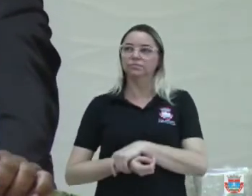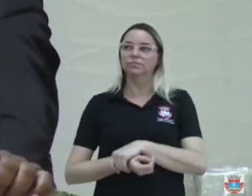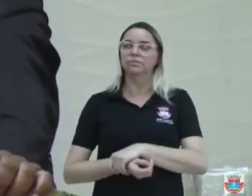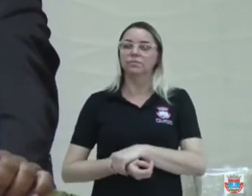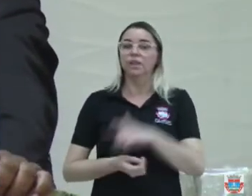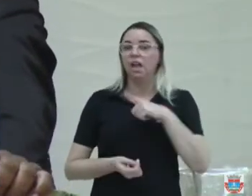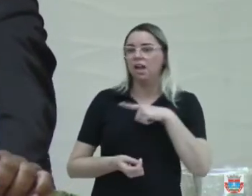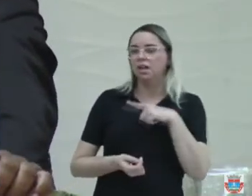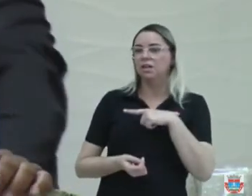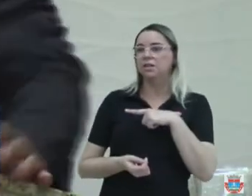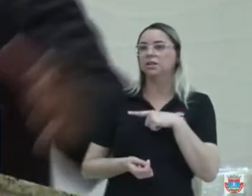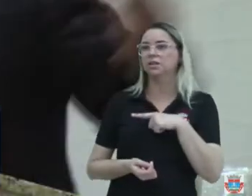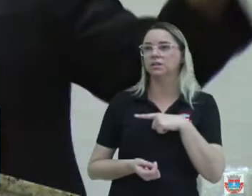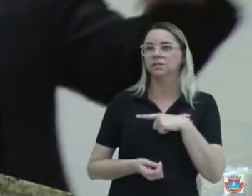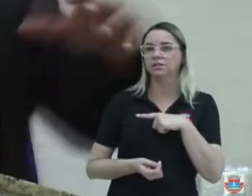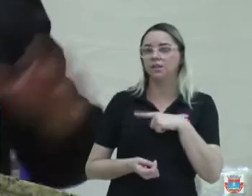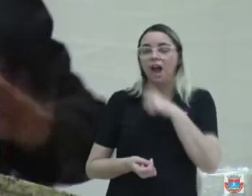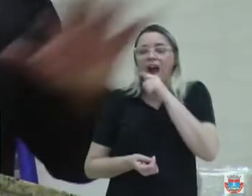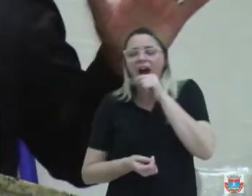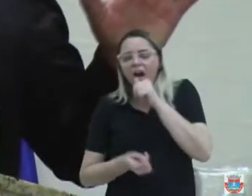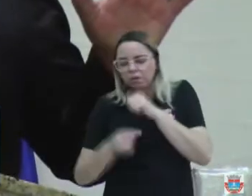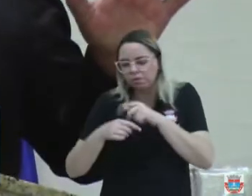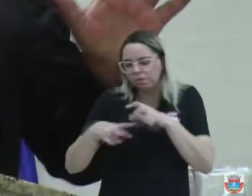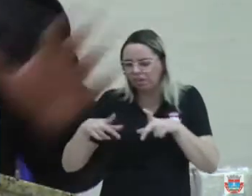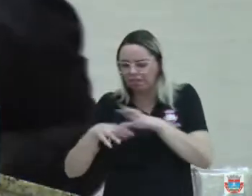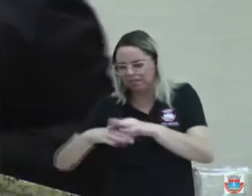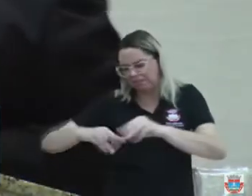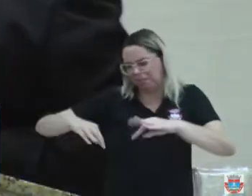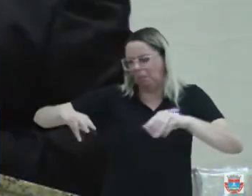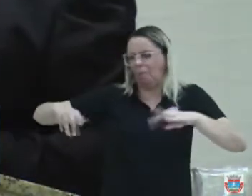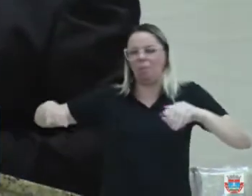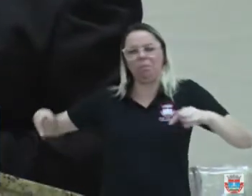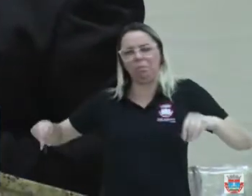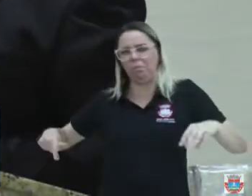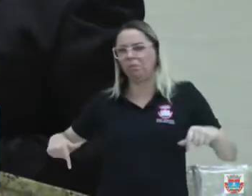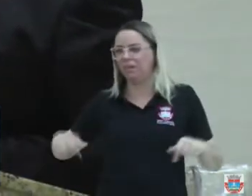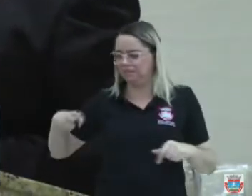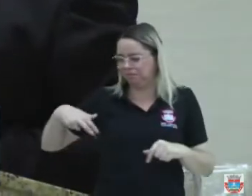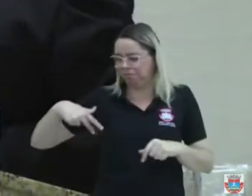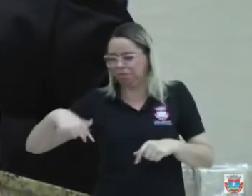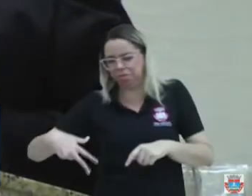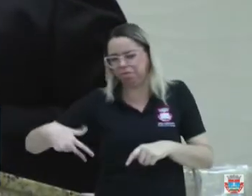Tem um atoleiro lá que o pessoal está ficando ilhado, não passa. Circulou até um vídeo, a mulher pedindo.